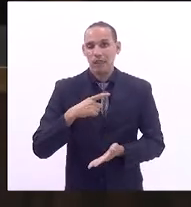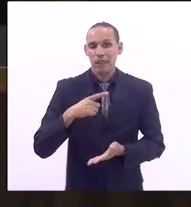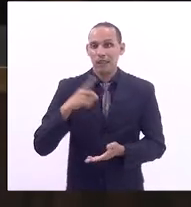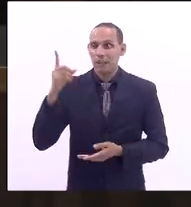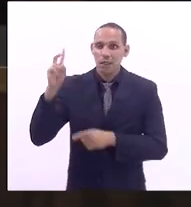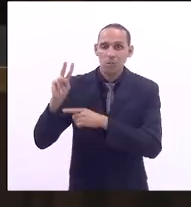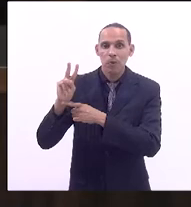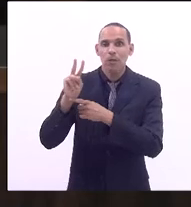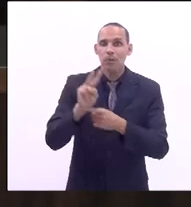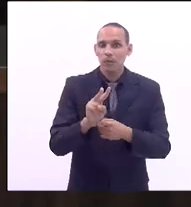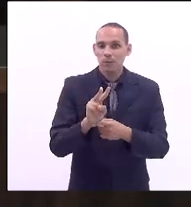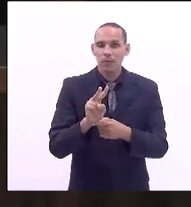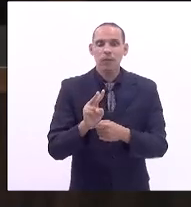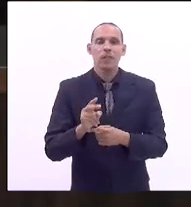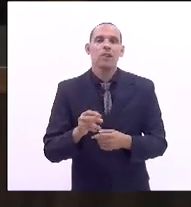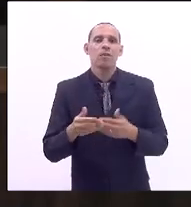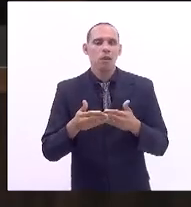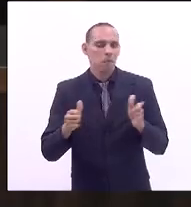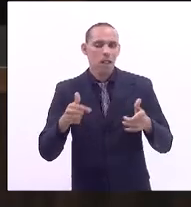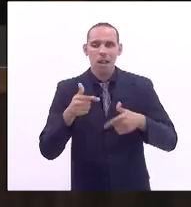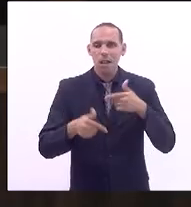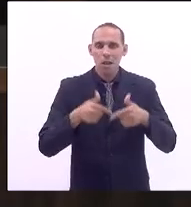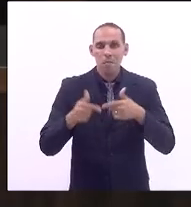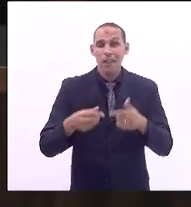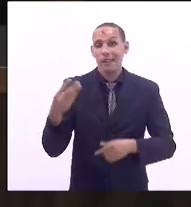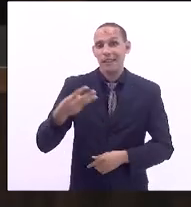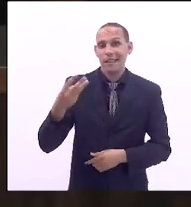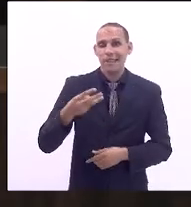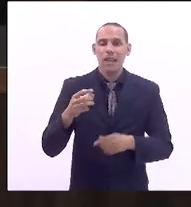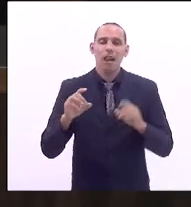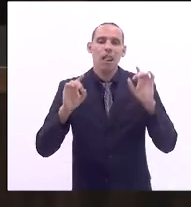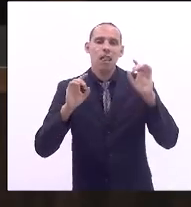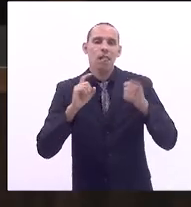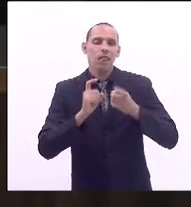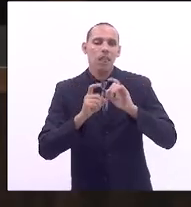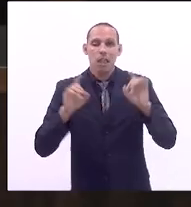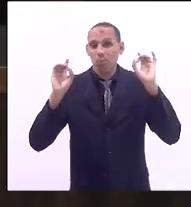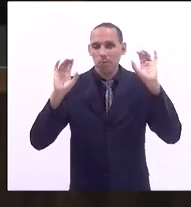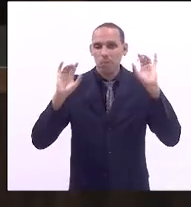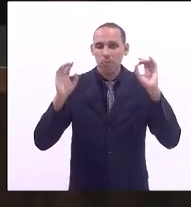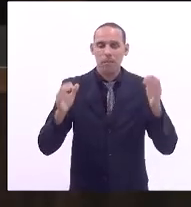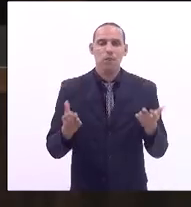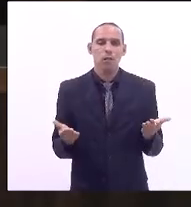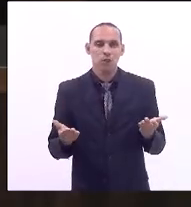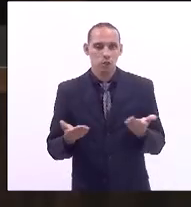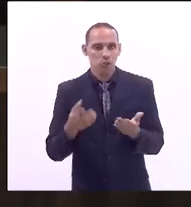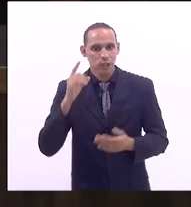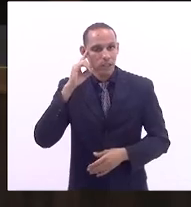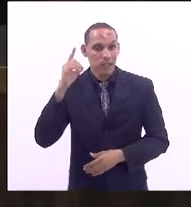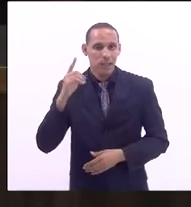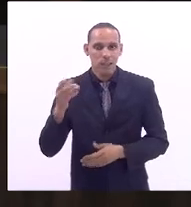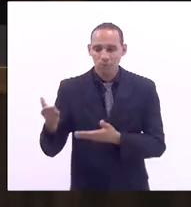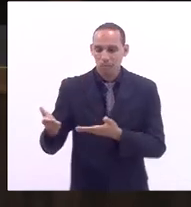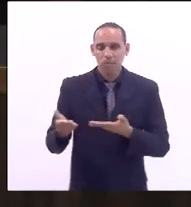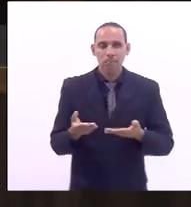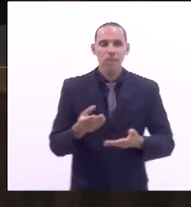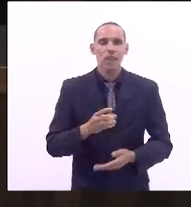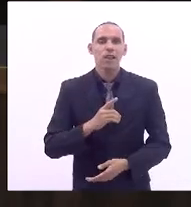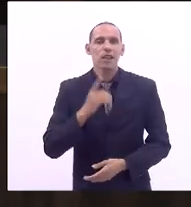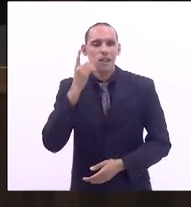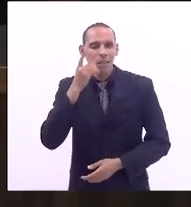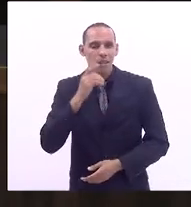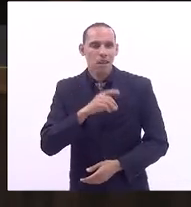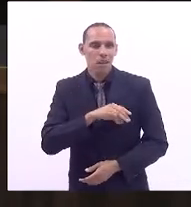de Deus eles temos os nossos trabalhos tá aberto a terceira sessão extraordinária do dia presidência convida a deputada